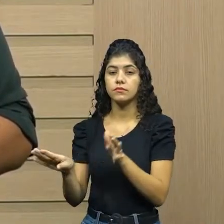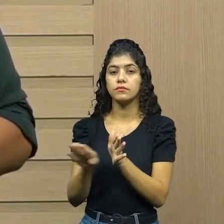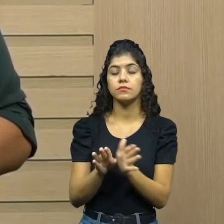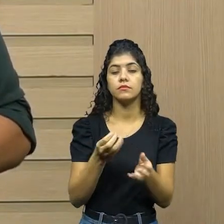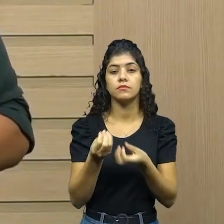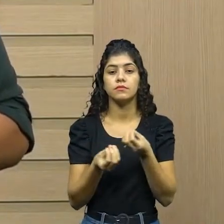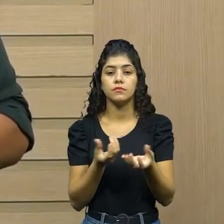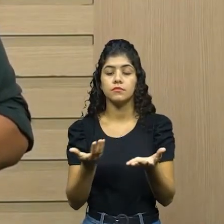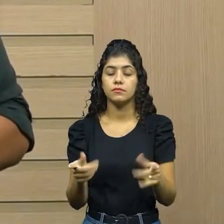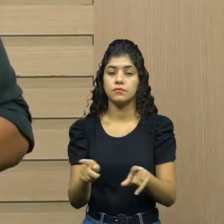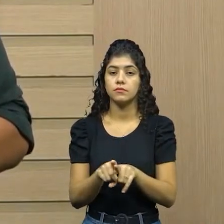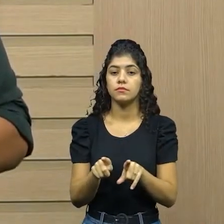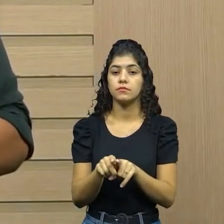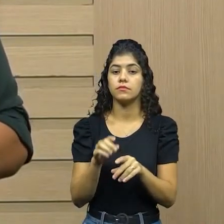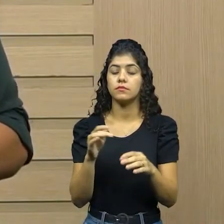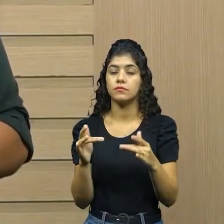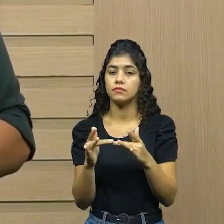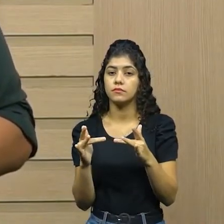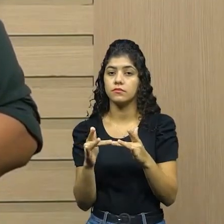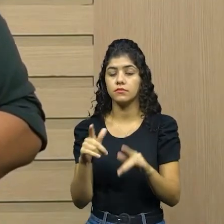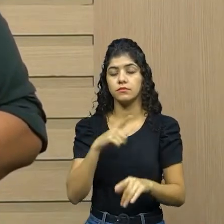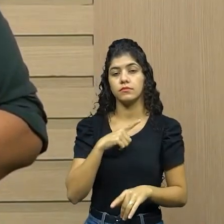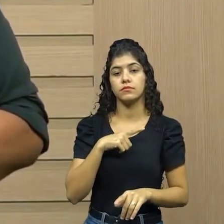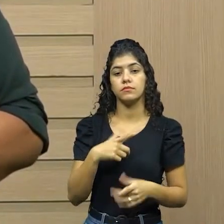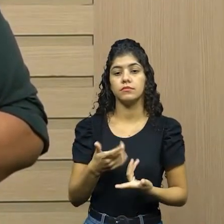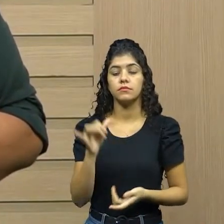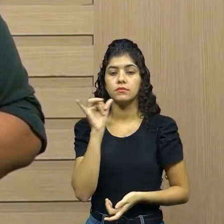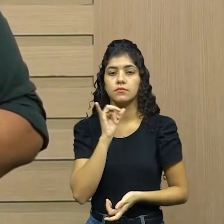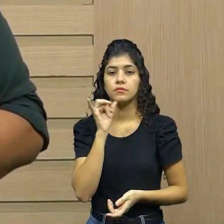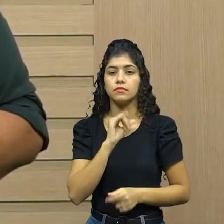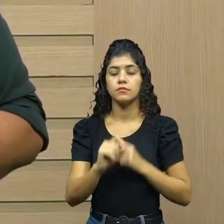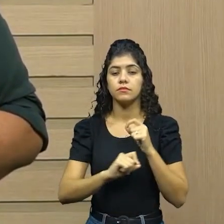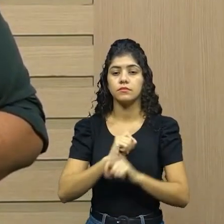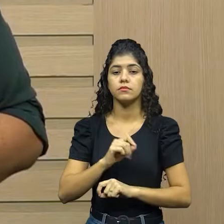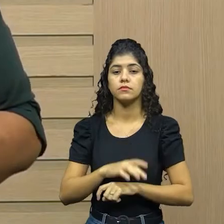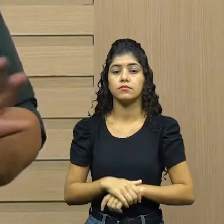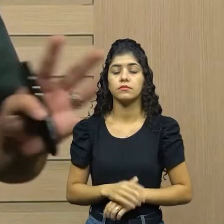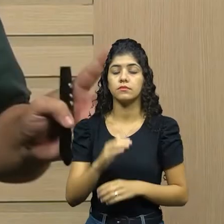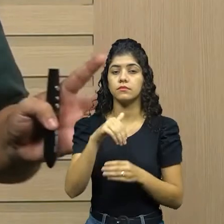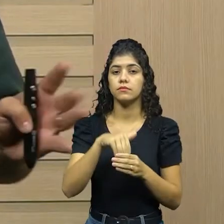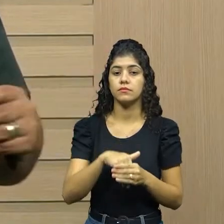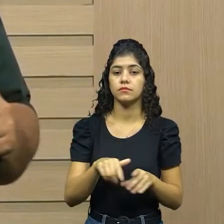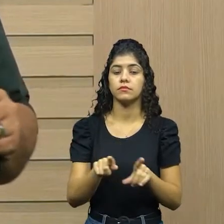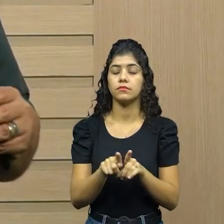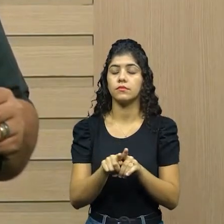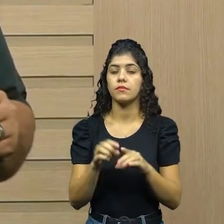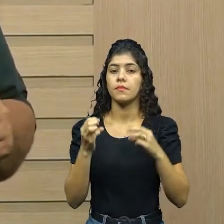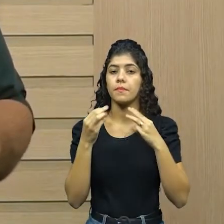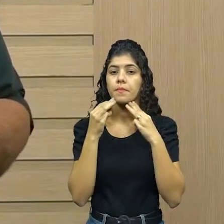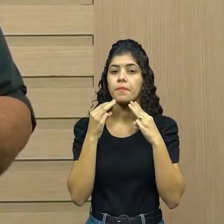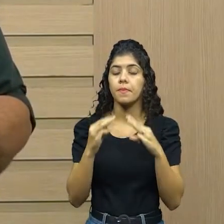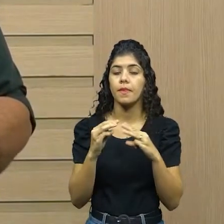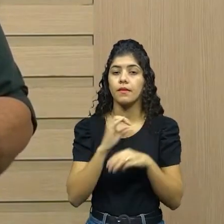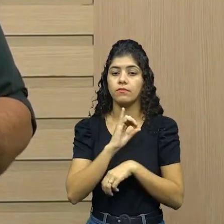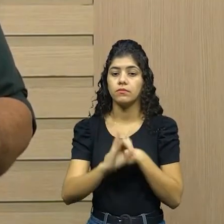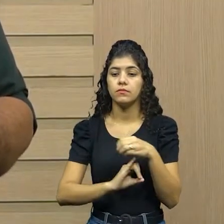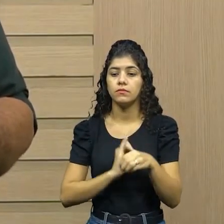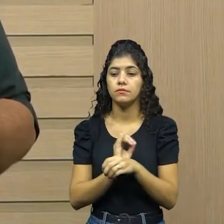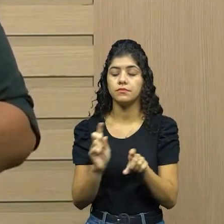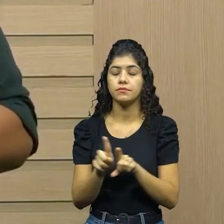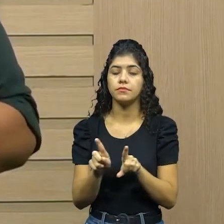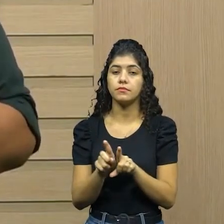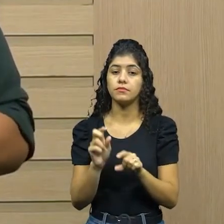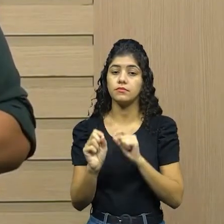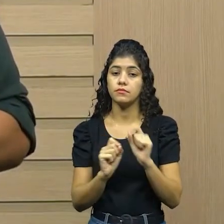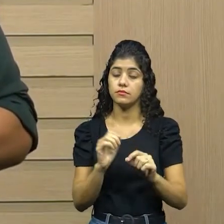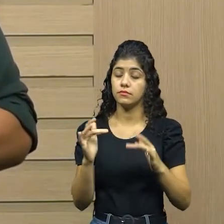vai chegar, também a conexão que ele tem. E, por exemplo, dentro de um marketing digital,